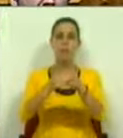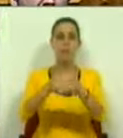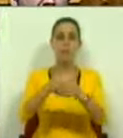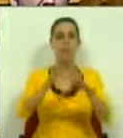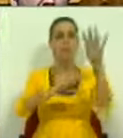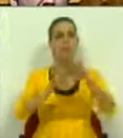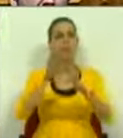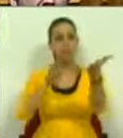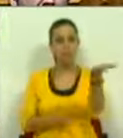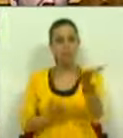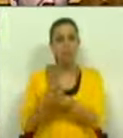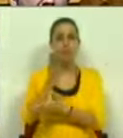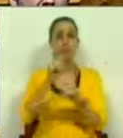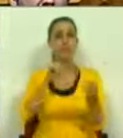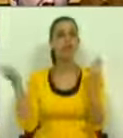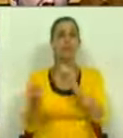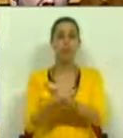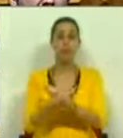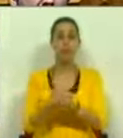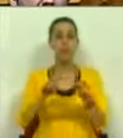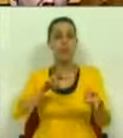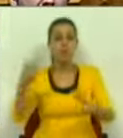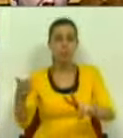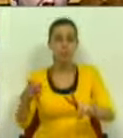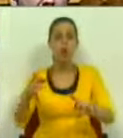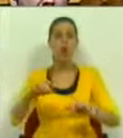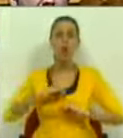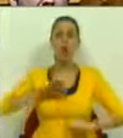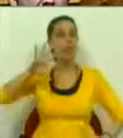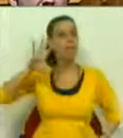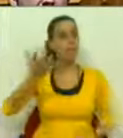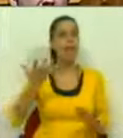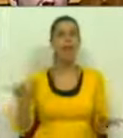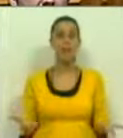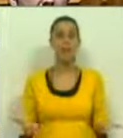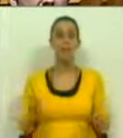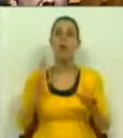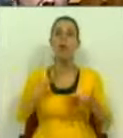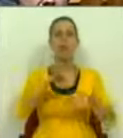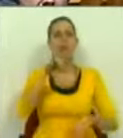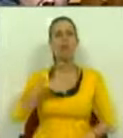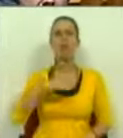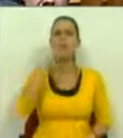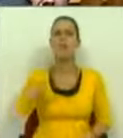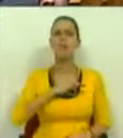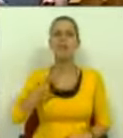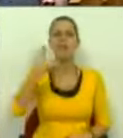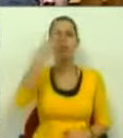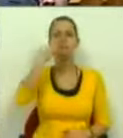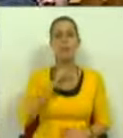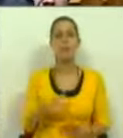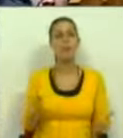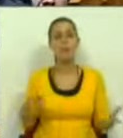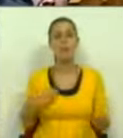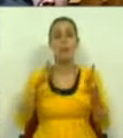para podermos levar por diante as reformas e as transformações do nosso país. Por isso quero dizer-lhe, Sr. Primeiro-Ministro, mais do